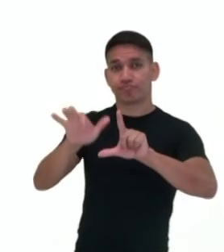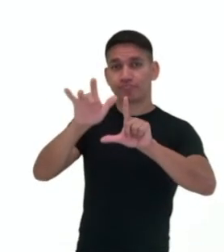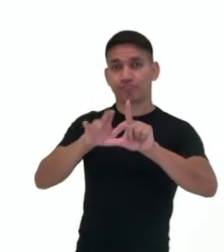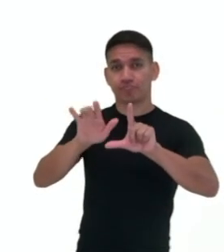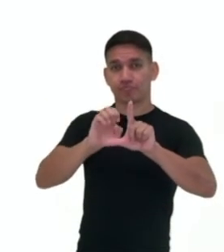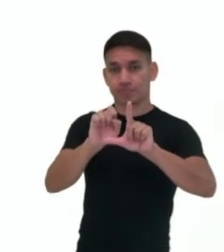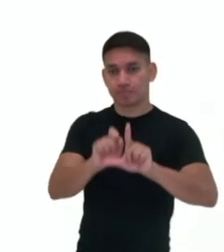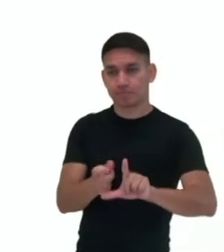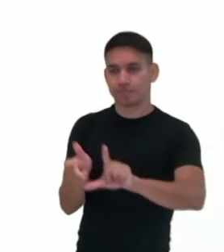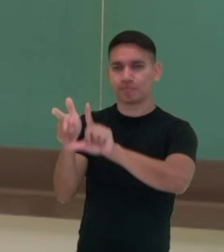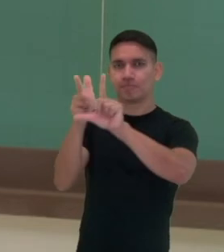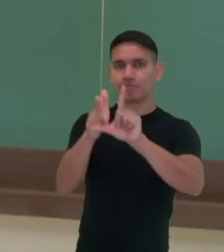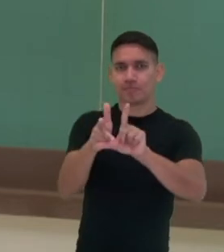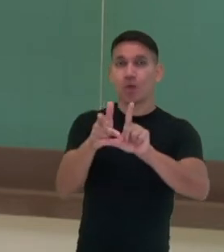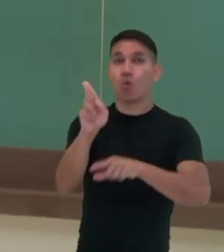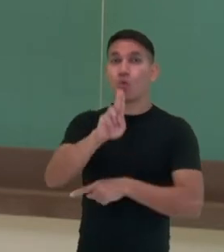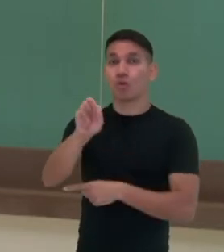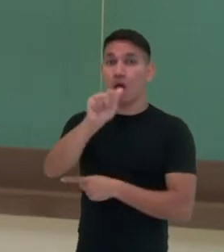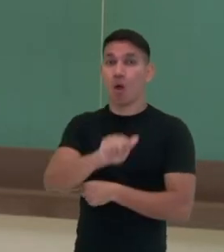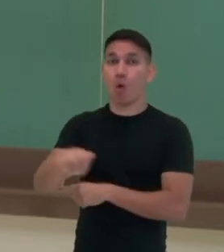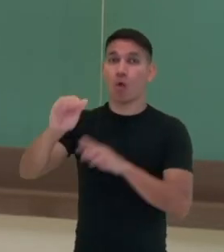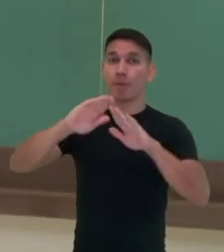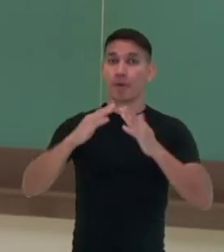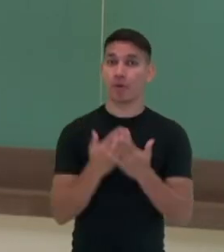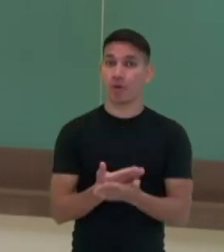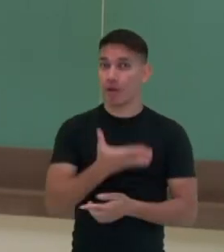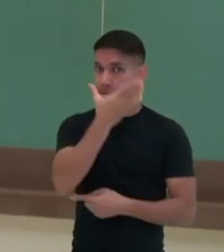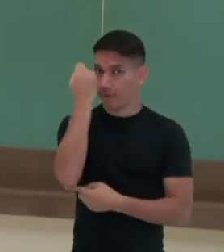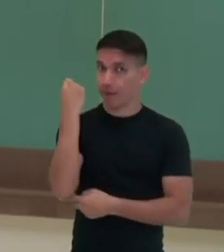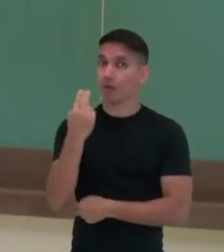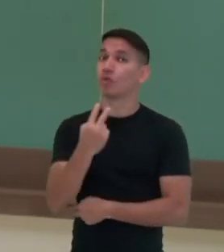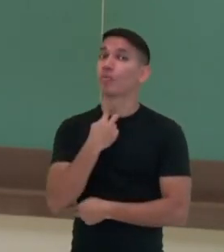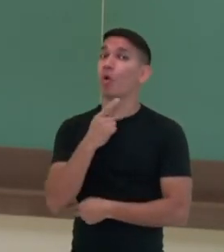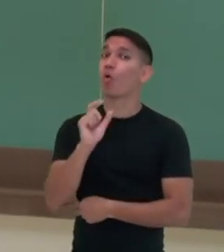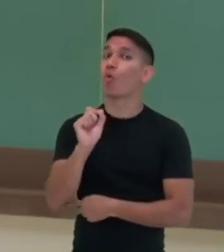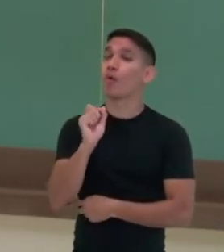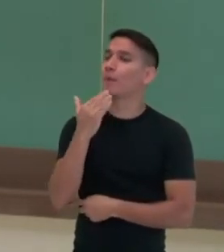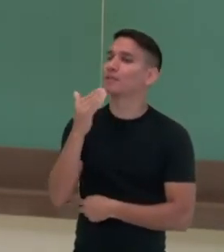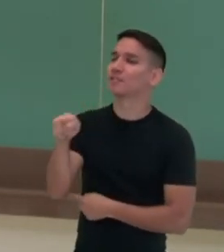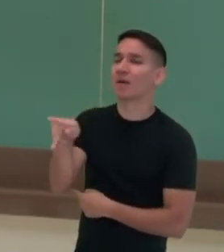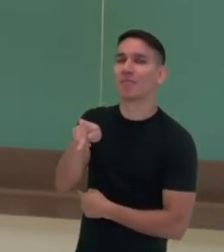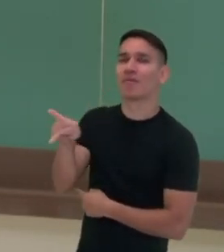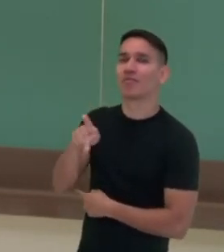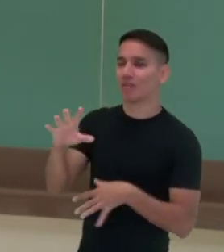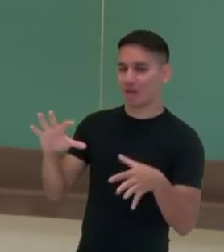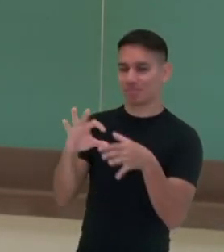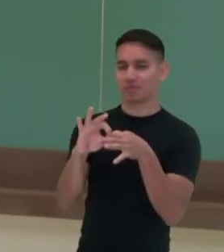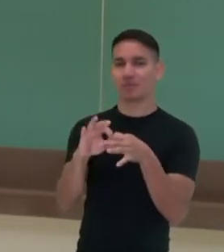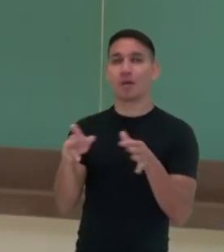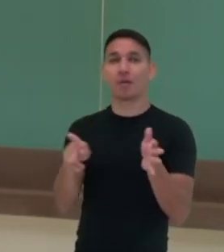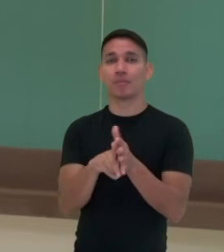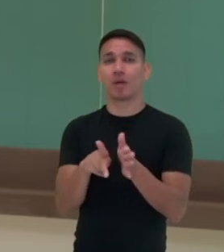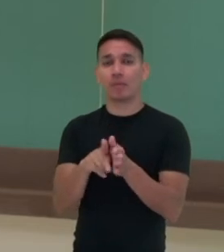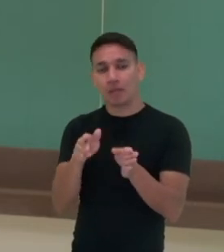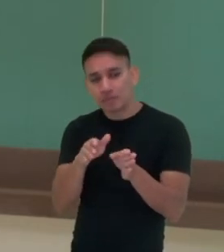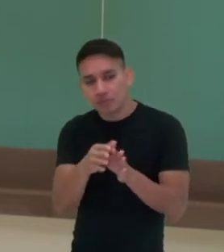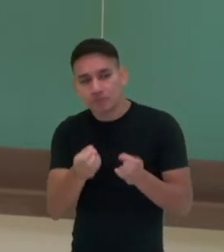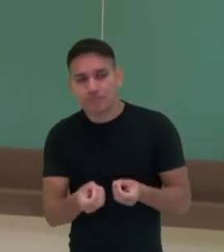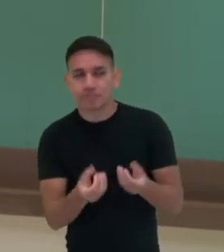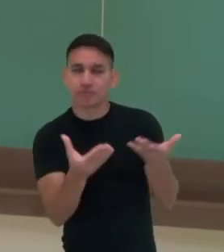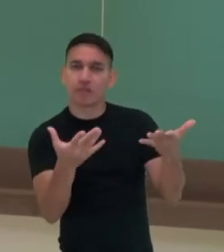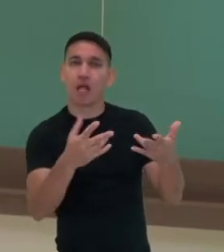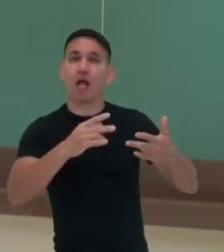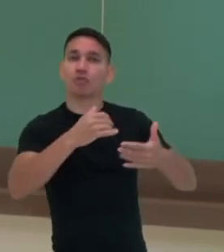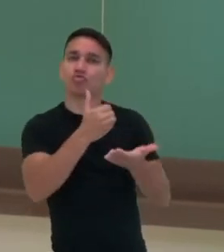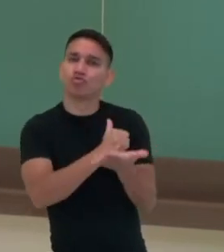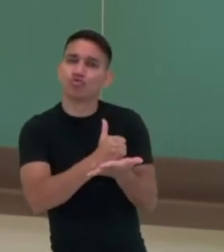www.matific.com.br e utilize o seu @escola, tá bom? E não esqueça de pedir para a professora, né? Linkar, né? Direcionar os jogos lá para você